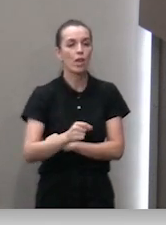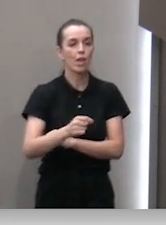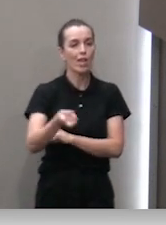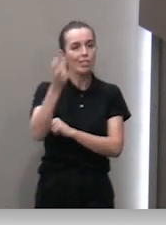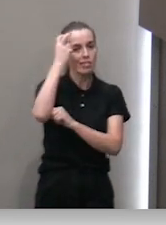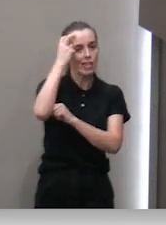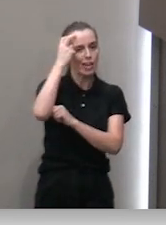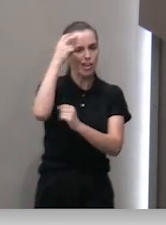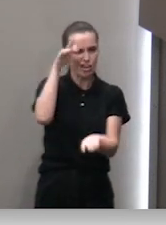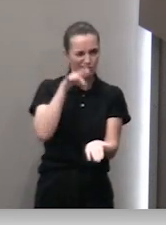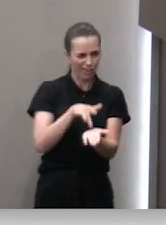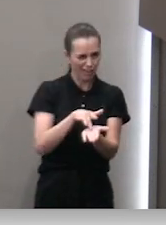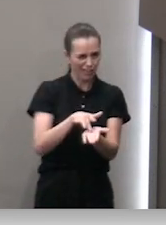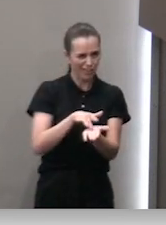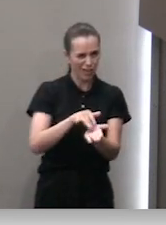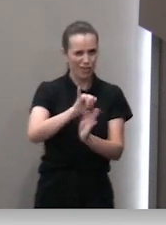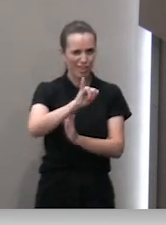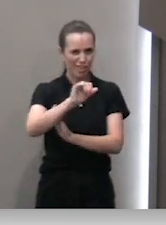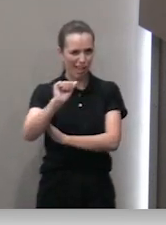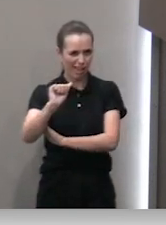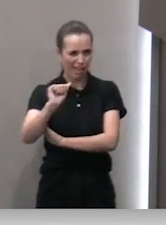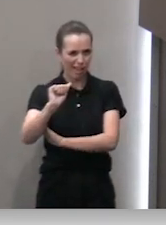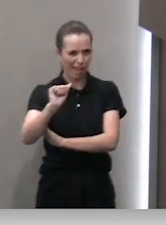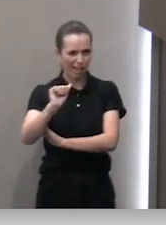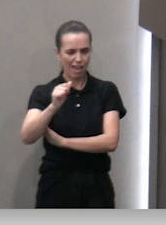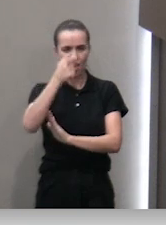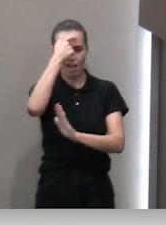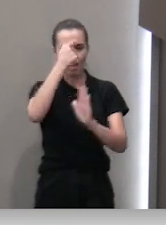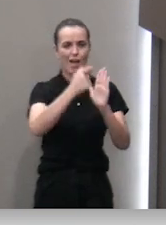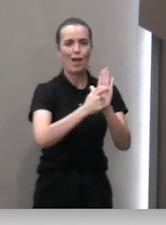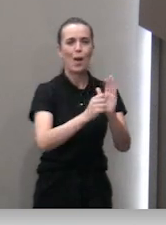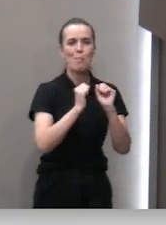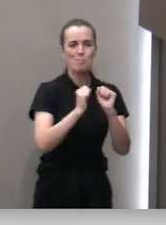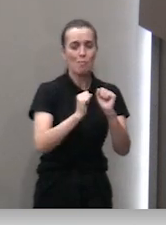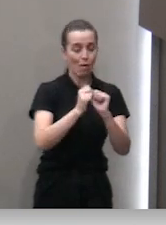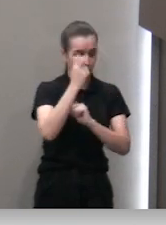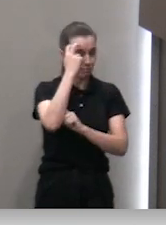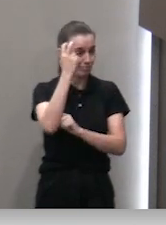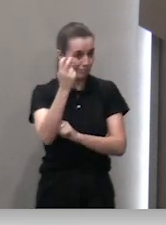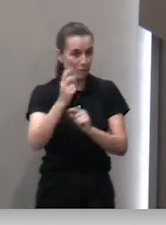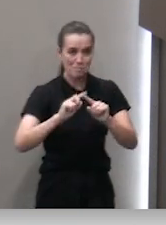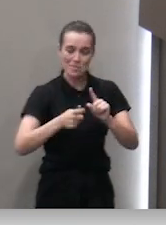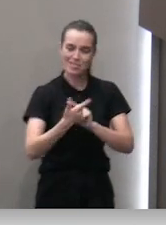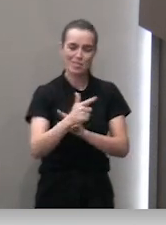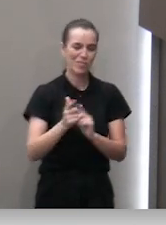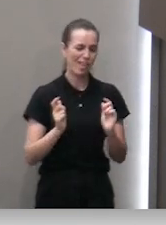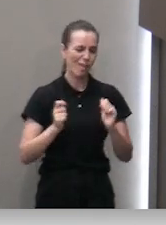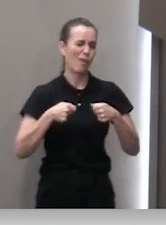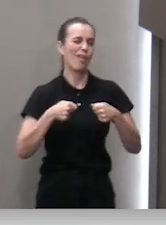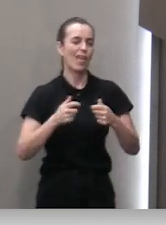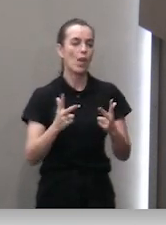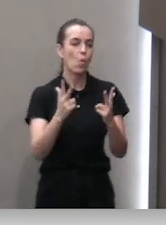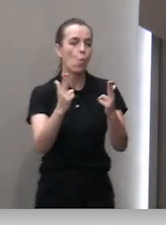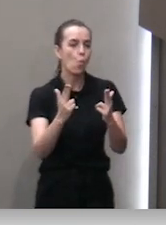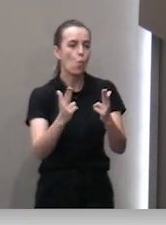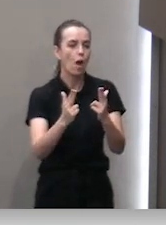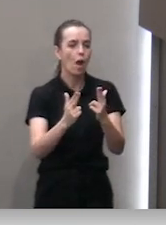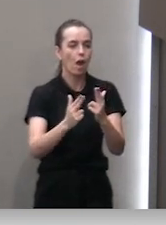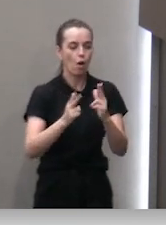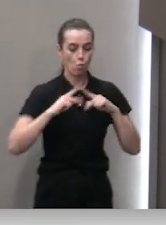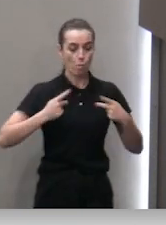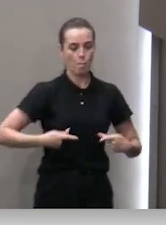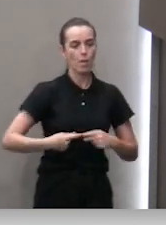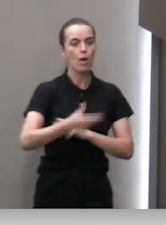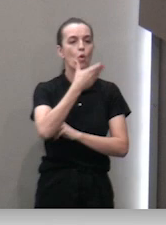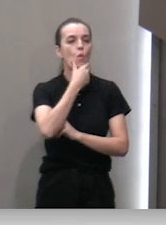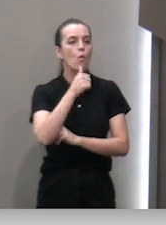ser inteligente, mas não é competente, eficaz, como a mão de um homem, de uma mulher, como a